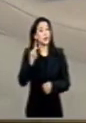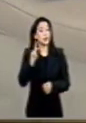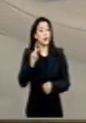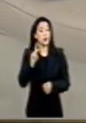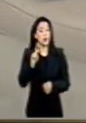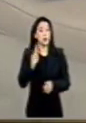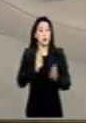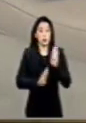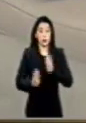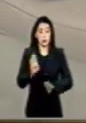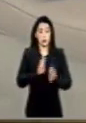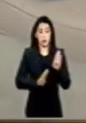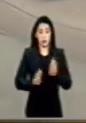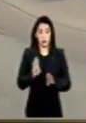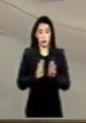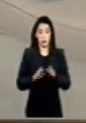instituição.